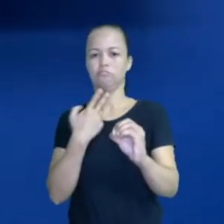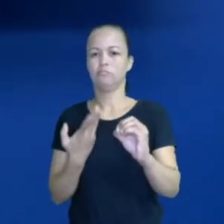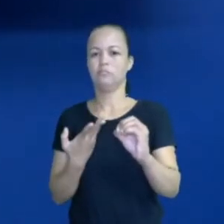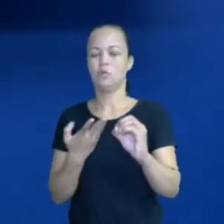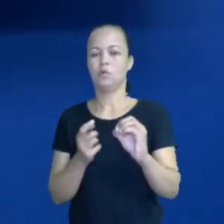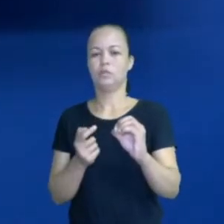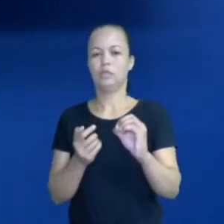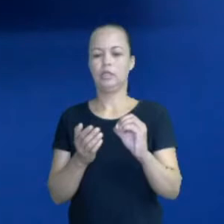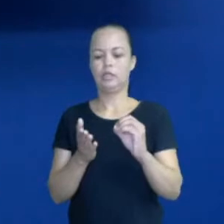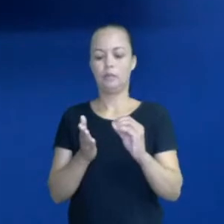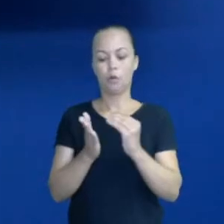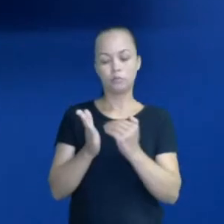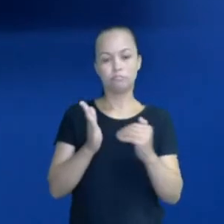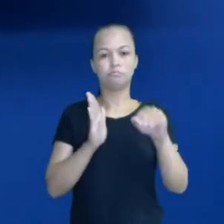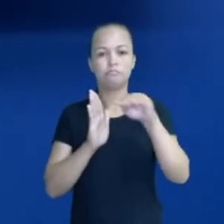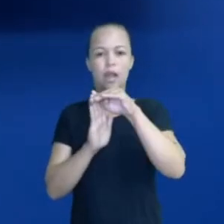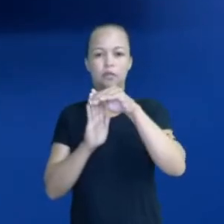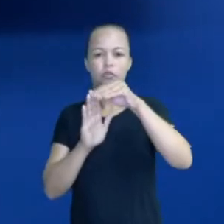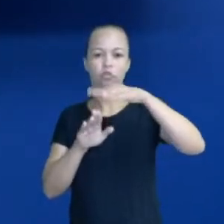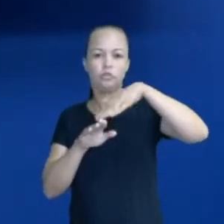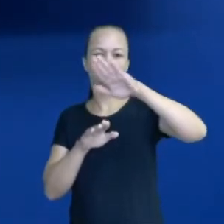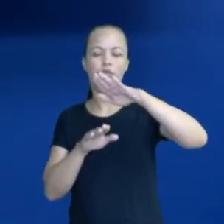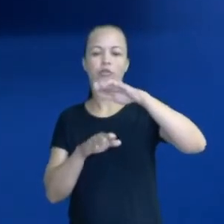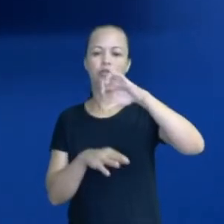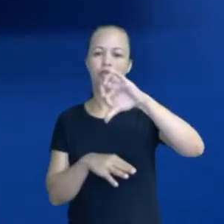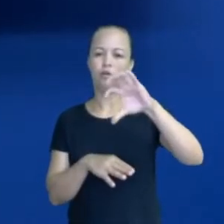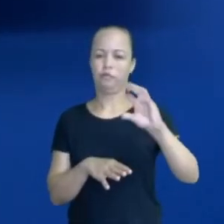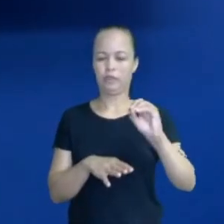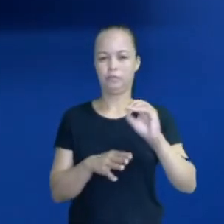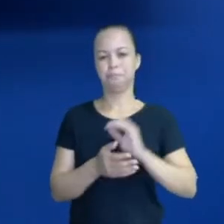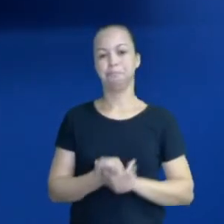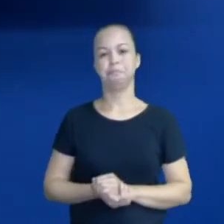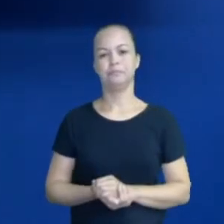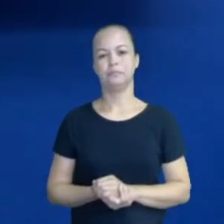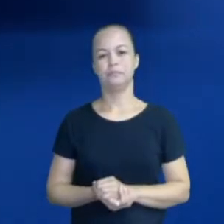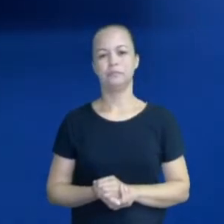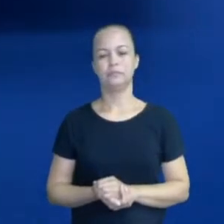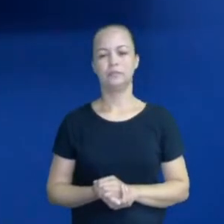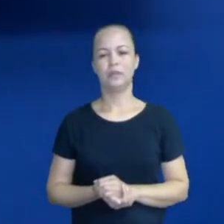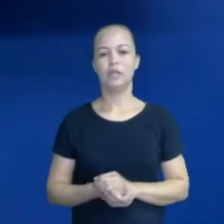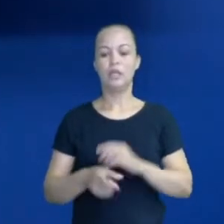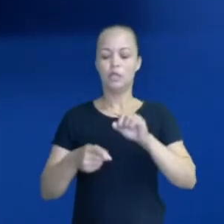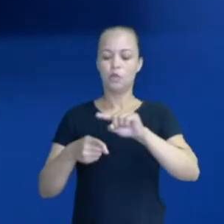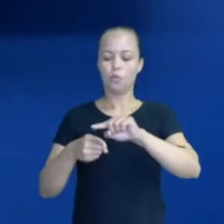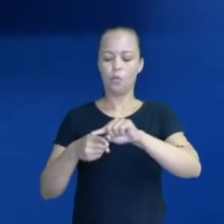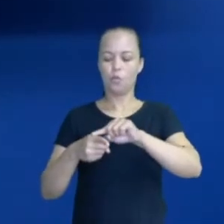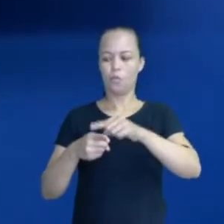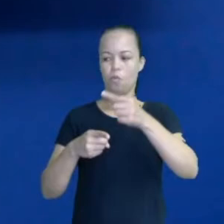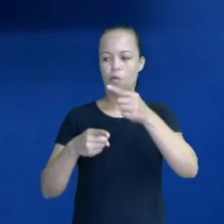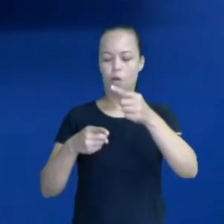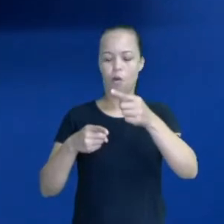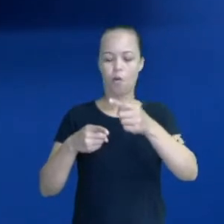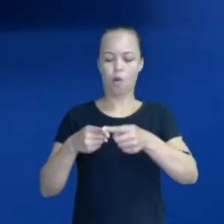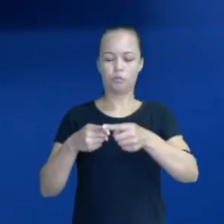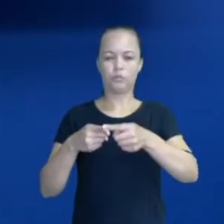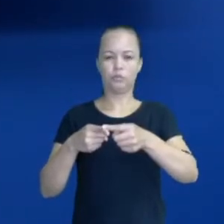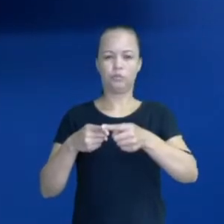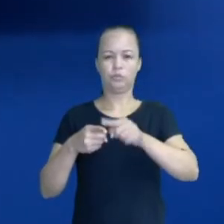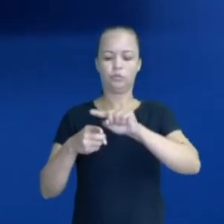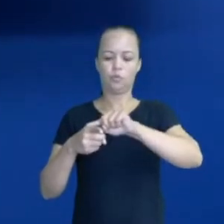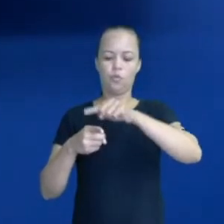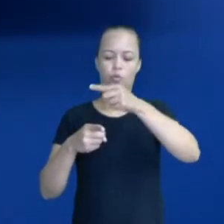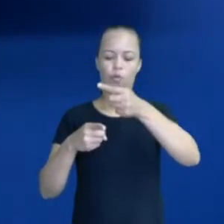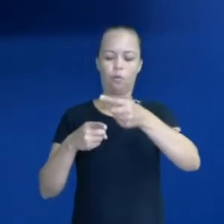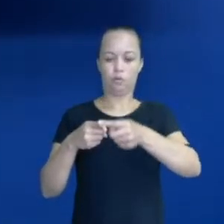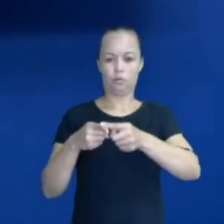do 90. Beleza? E aqui o obtuso, ele passa desse 90 graus. Então eu passo o quê?